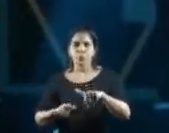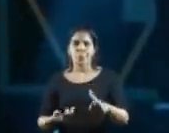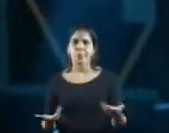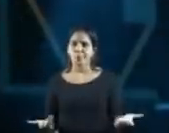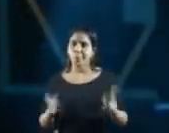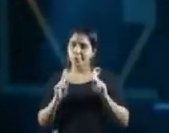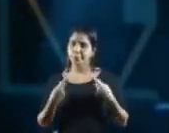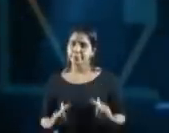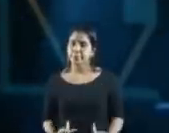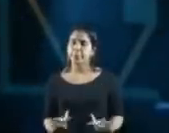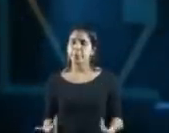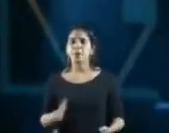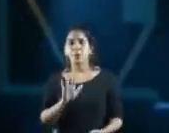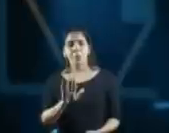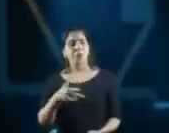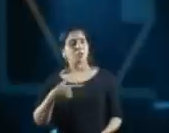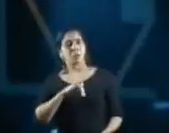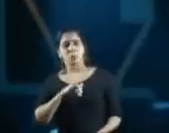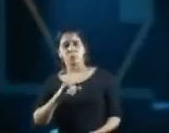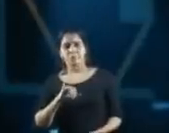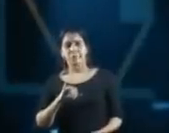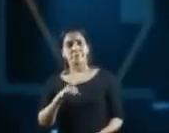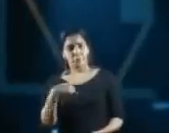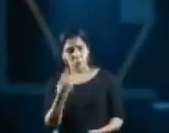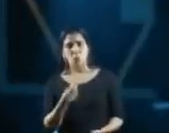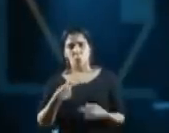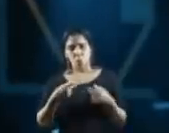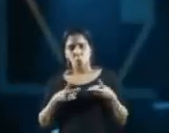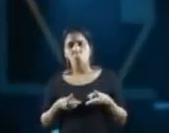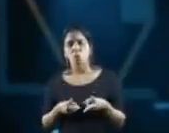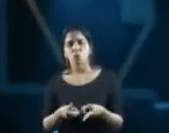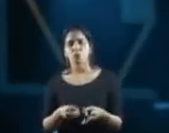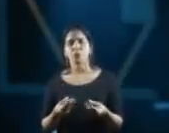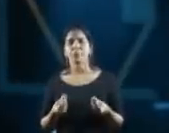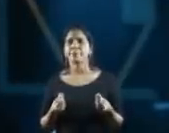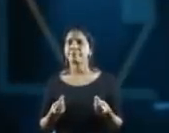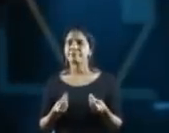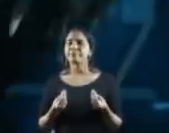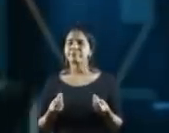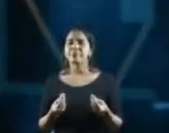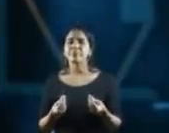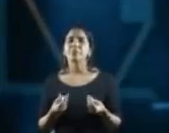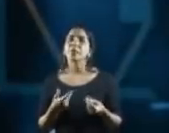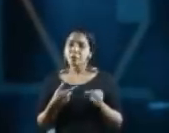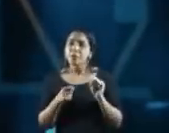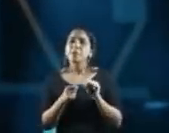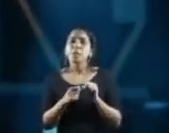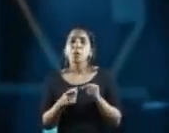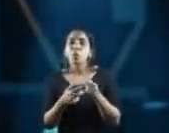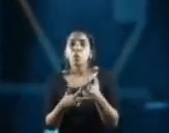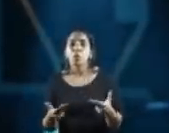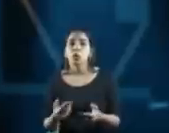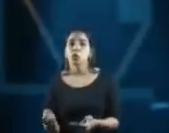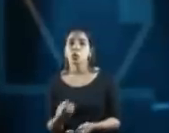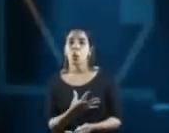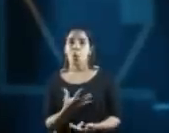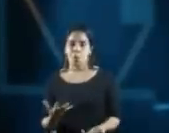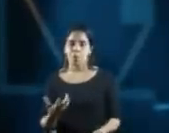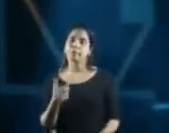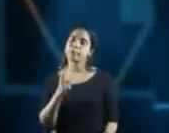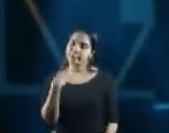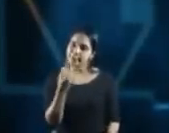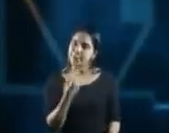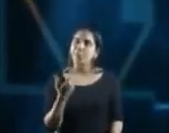humanidade, mas nem por isso deixamos de não fazer algo novo, né? Então,